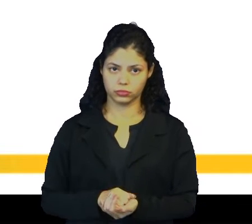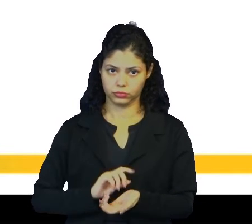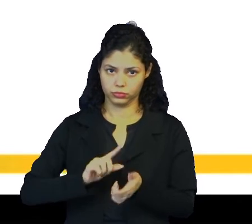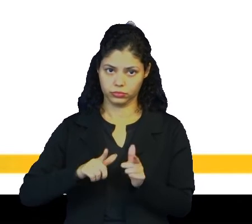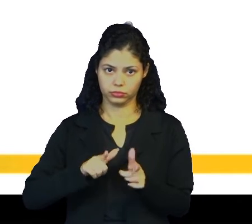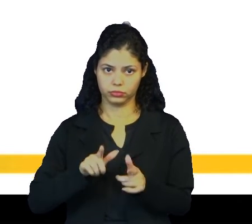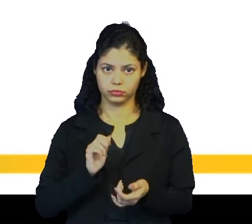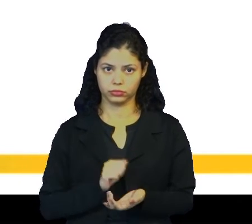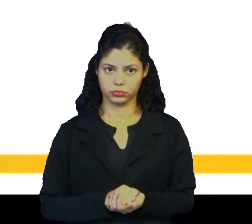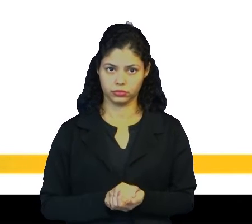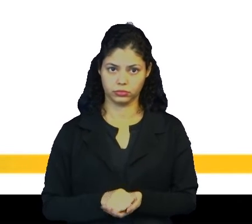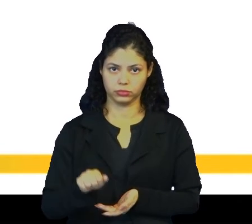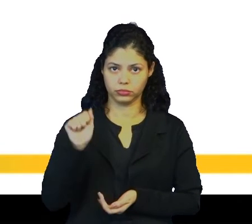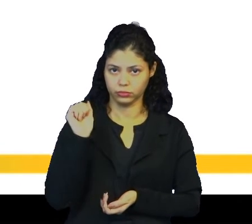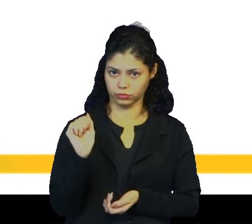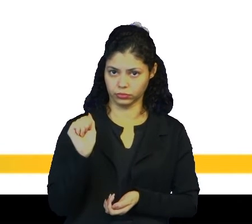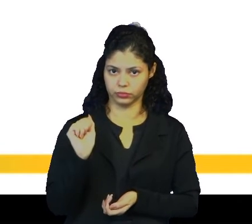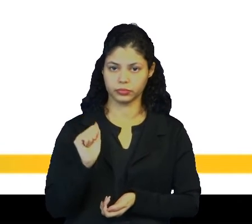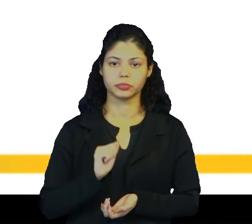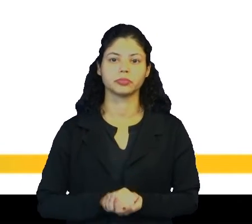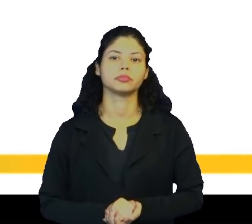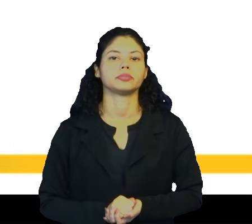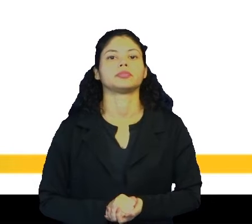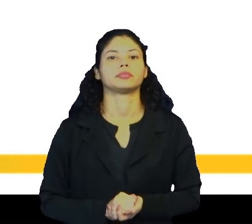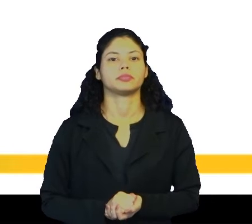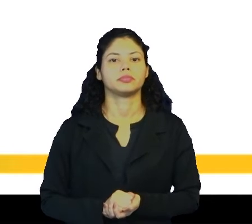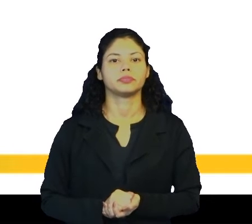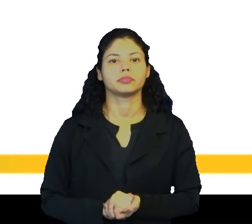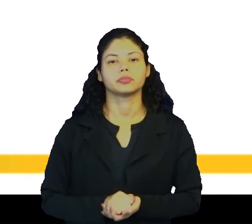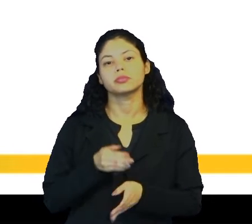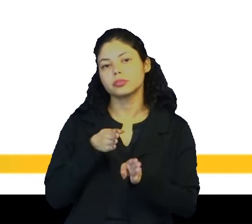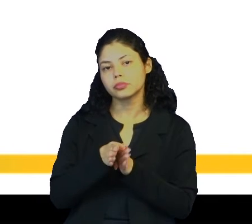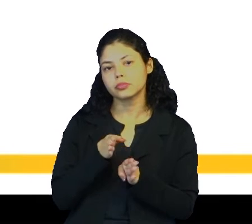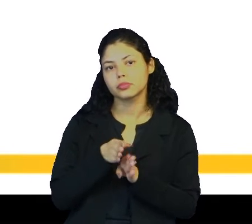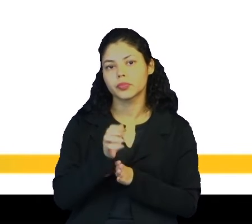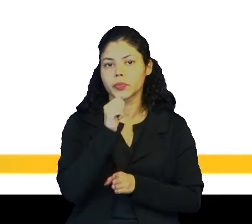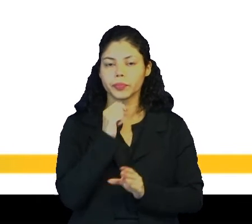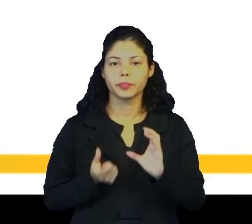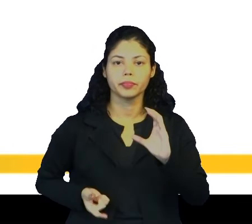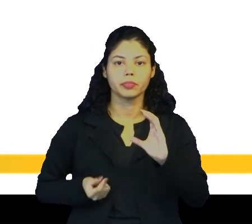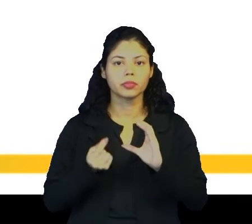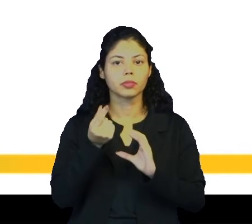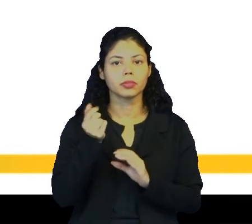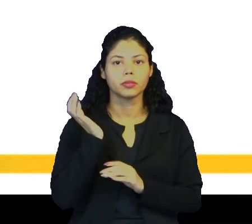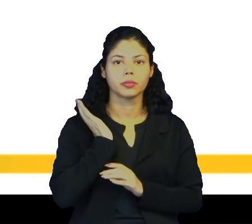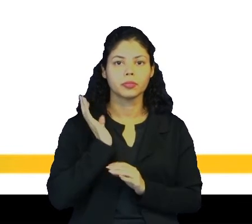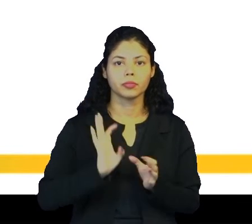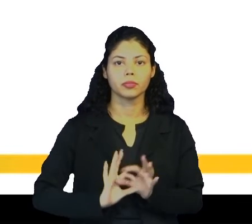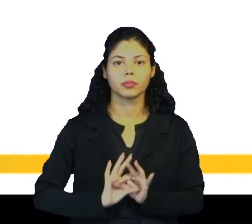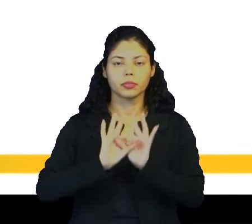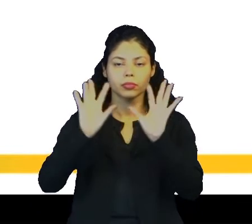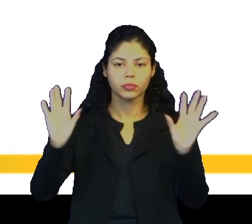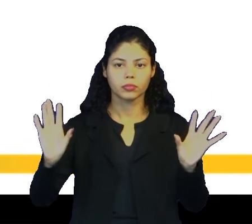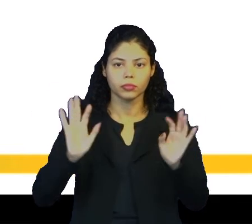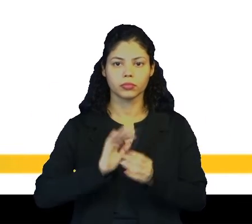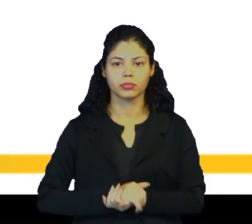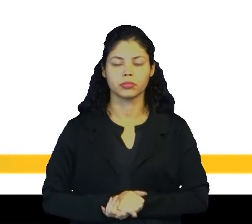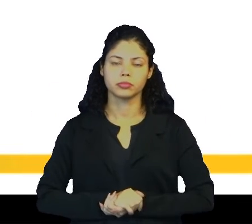é a letra A, né? A consolidação do capitalismo e do